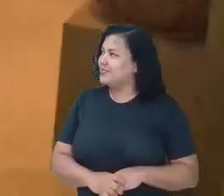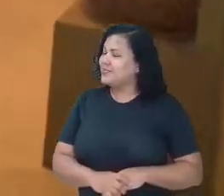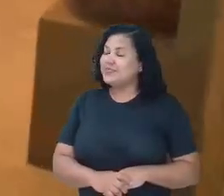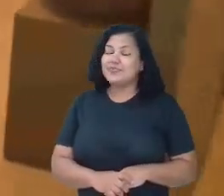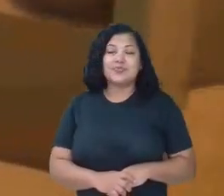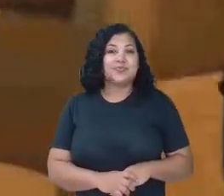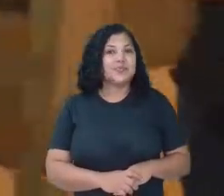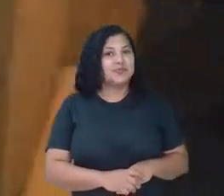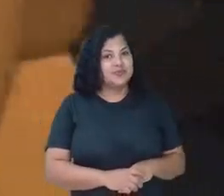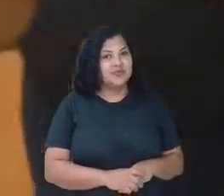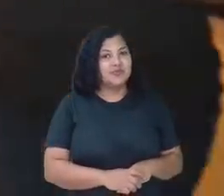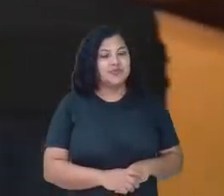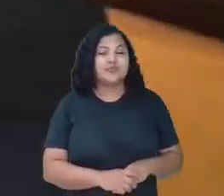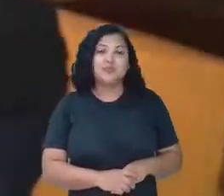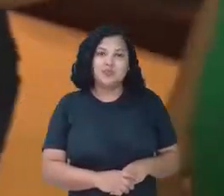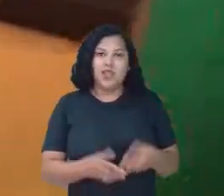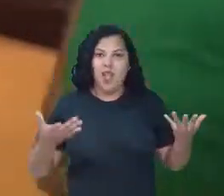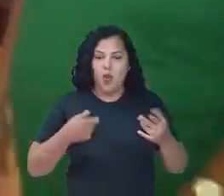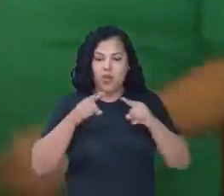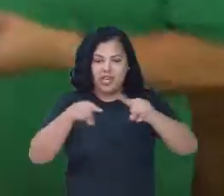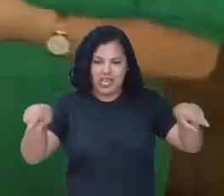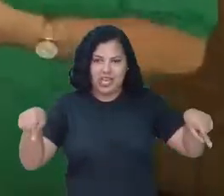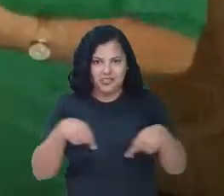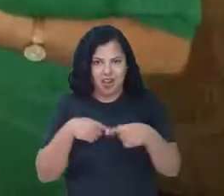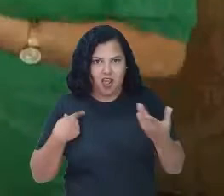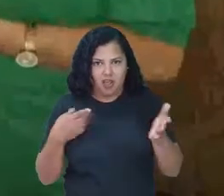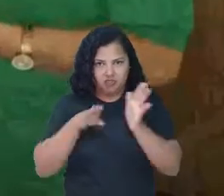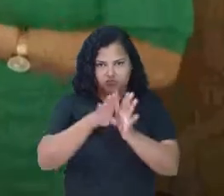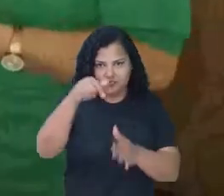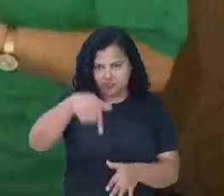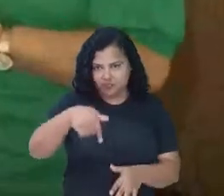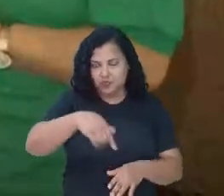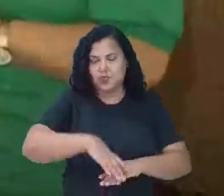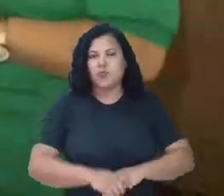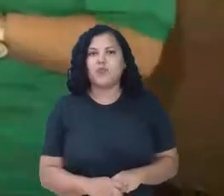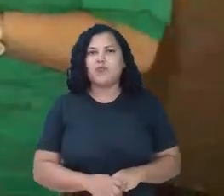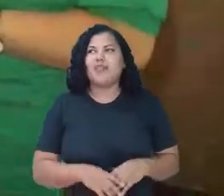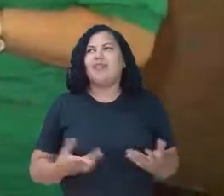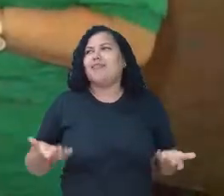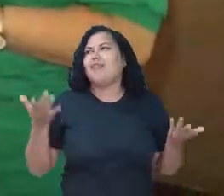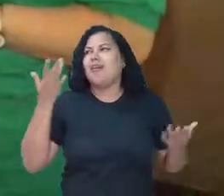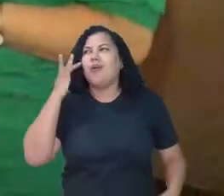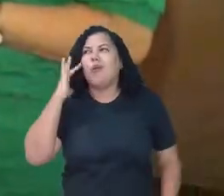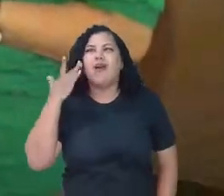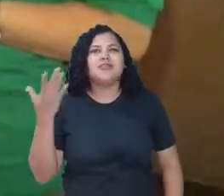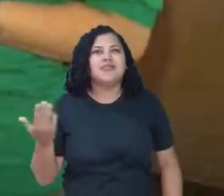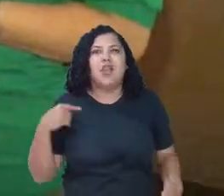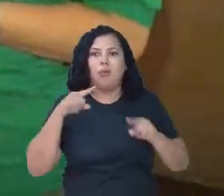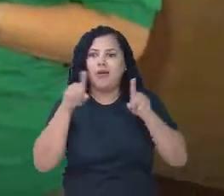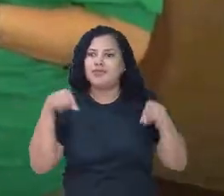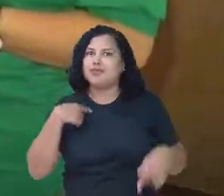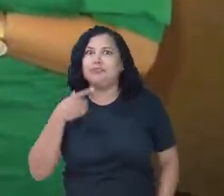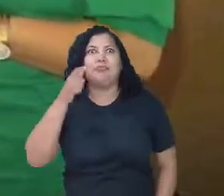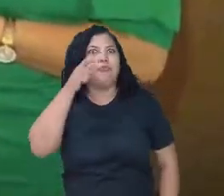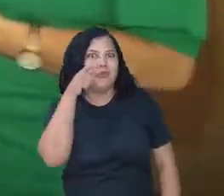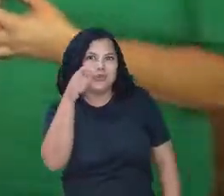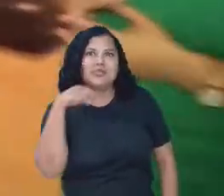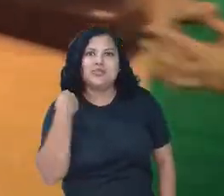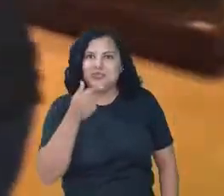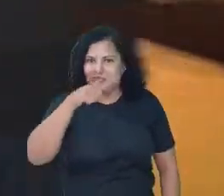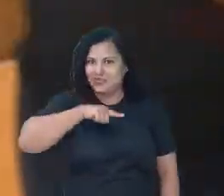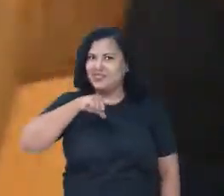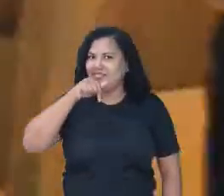Aqui a gente chegou numa sala que eu acho que é uma das salas mais interessantes que a gente tem